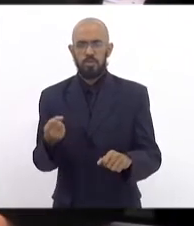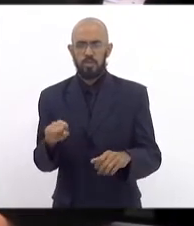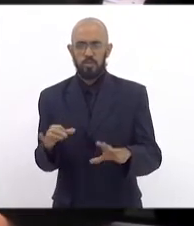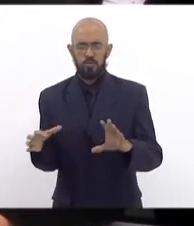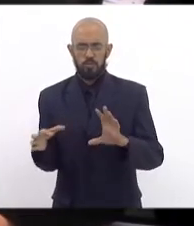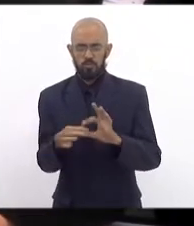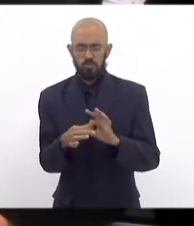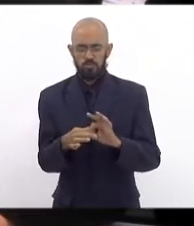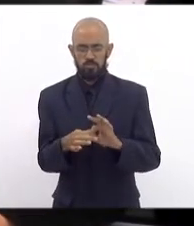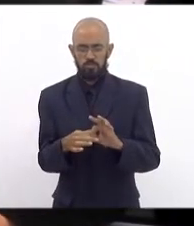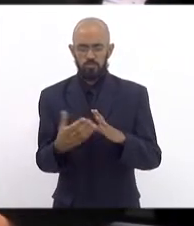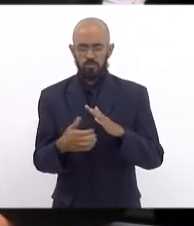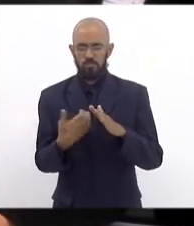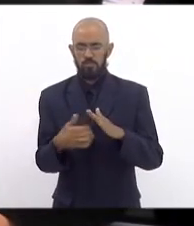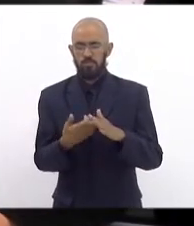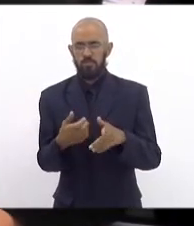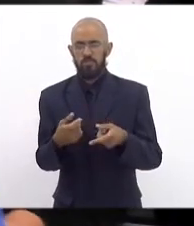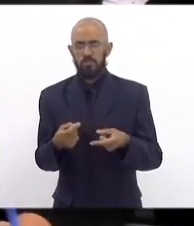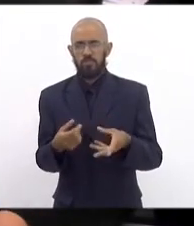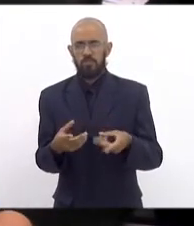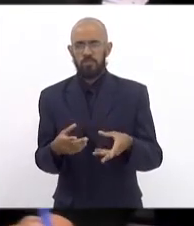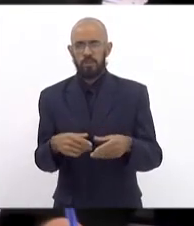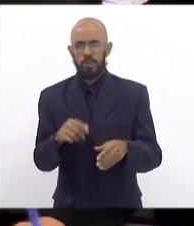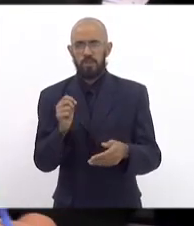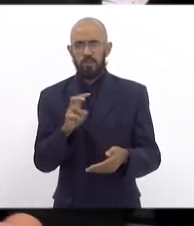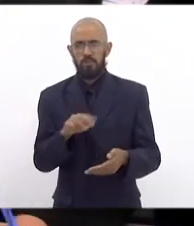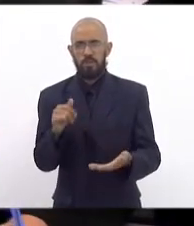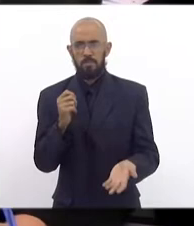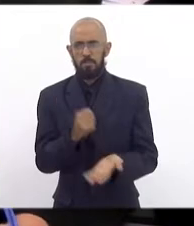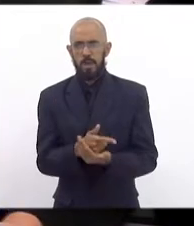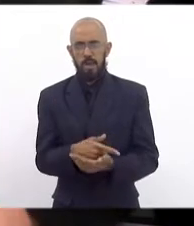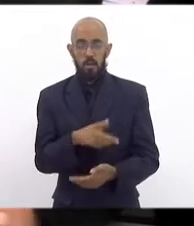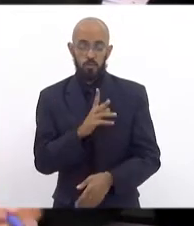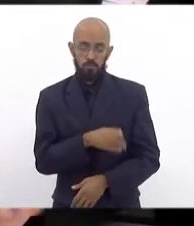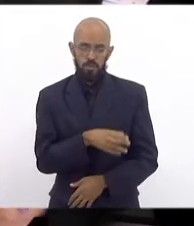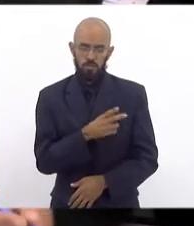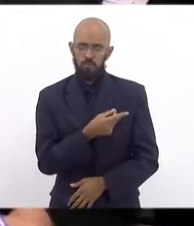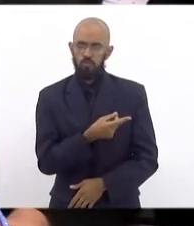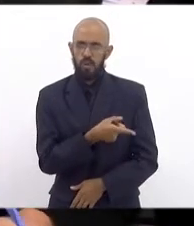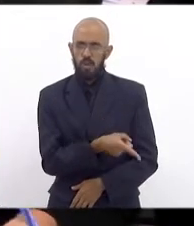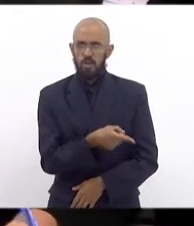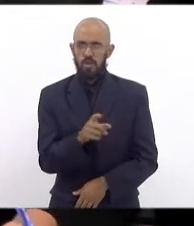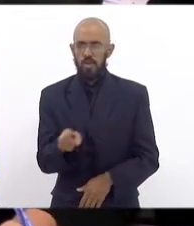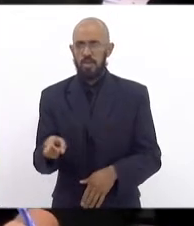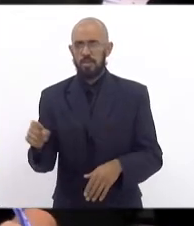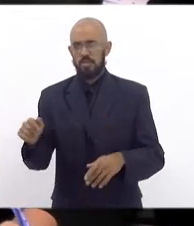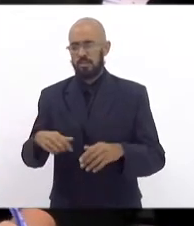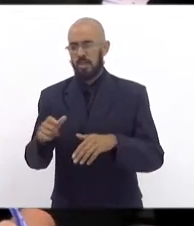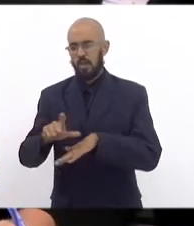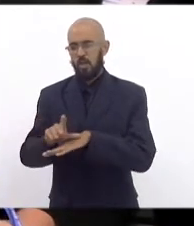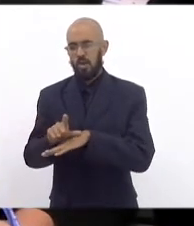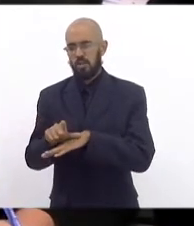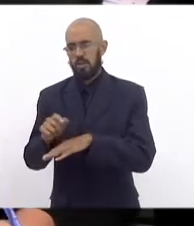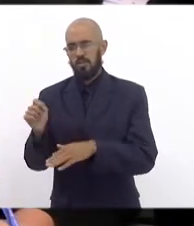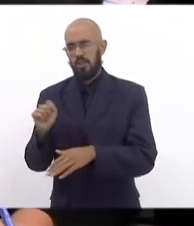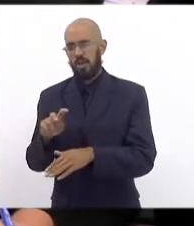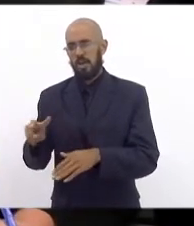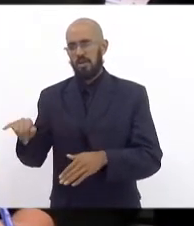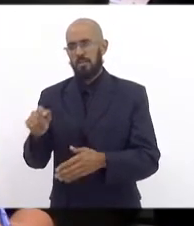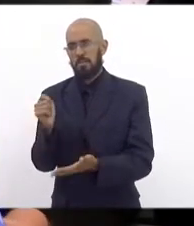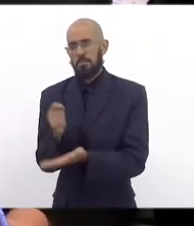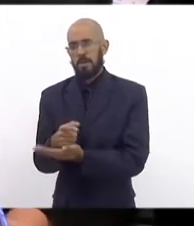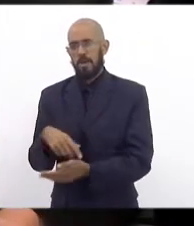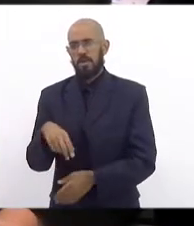ela ela vai pagar os mesmos dois e-mail três e meio e esse estabelecimento comercial vai dar saída a três e meio por cento